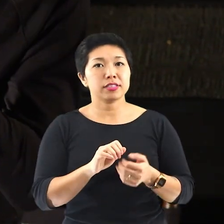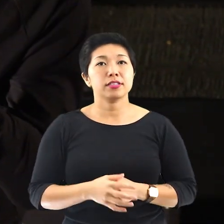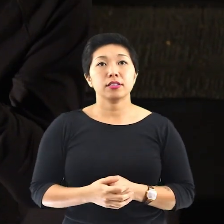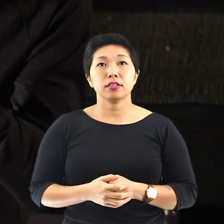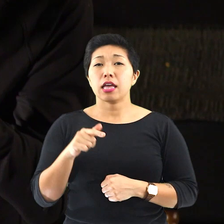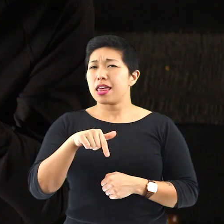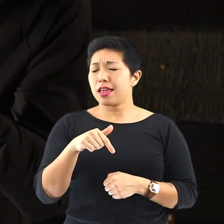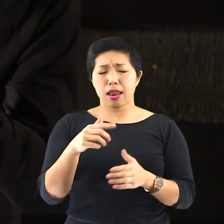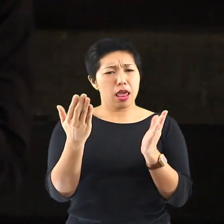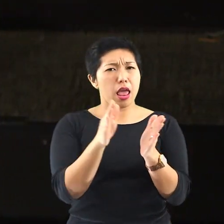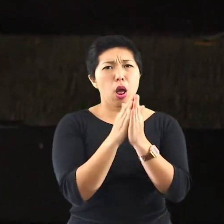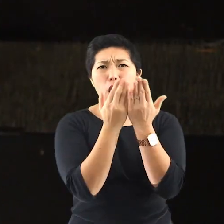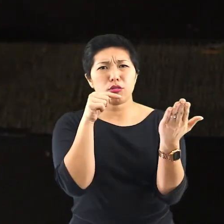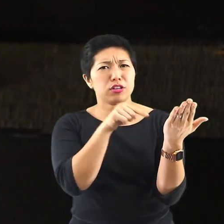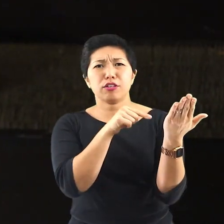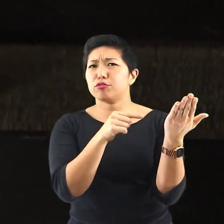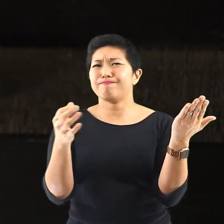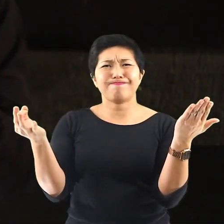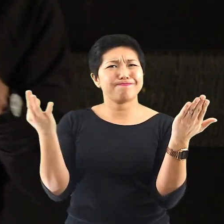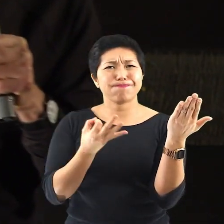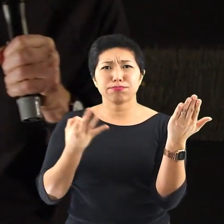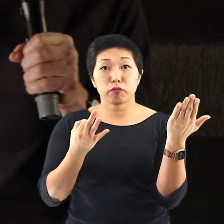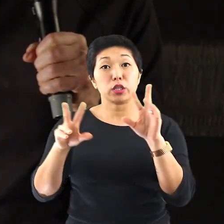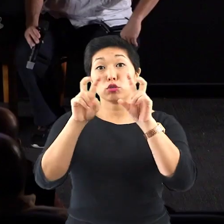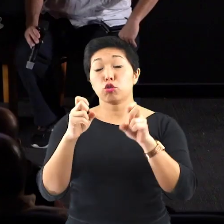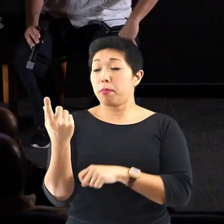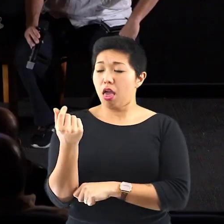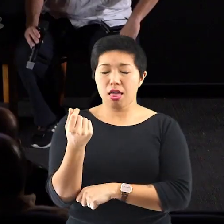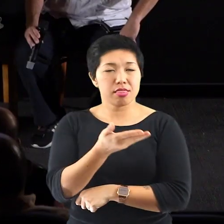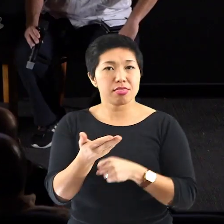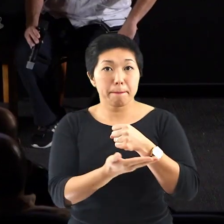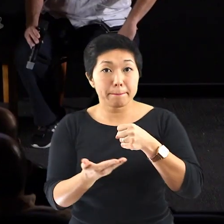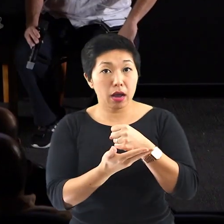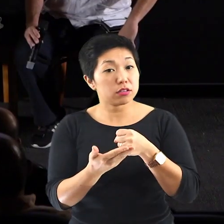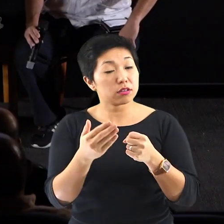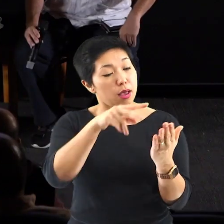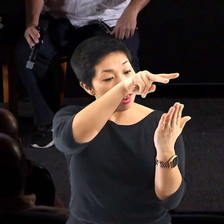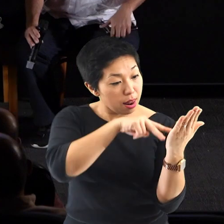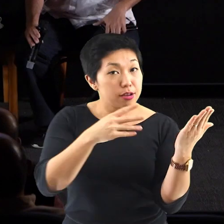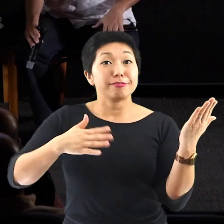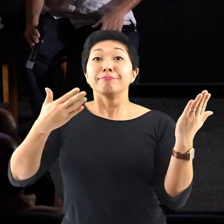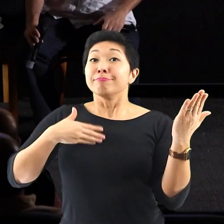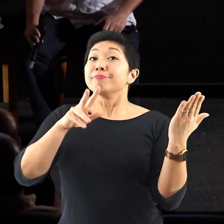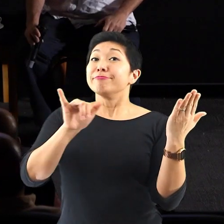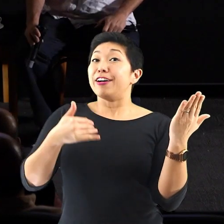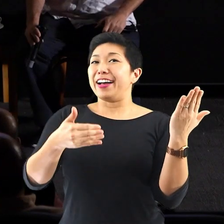acho que o mais completo livro sobre a renda básica, que vai entusiasmar quem quiser lê-lo,